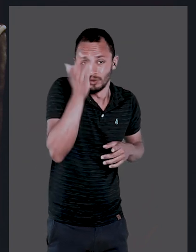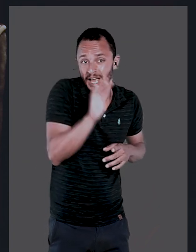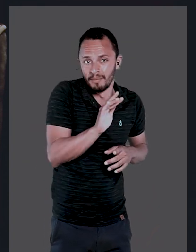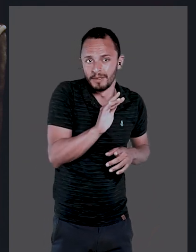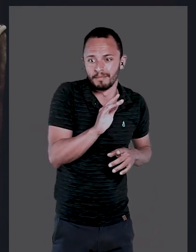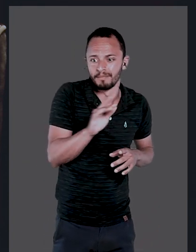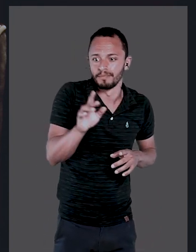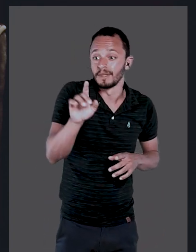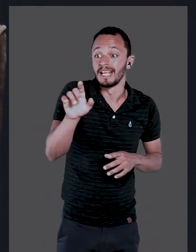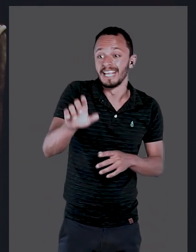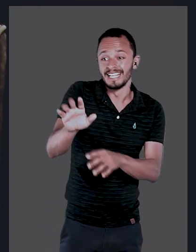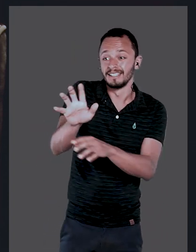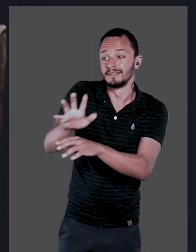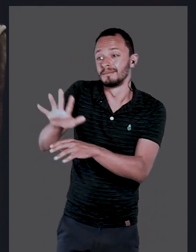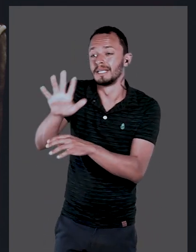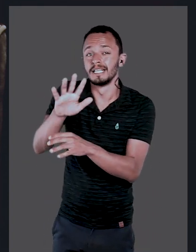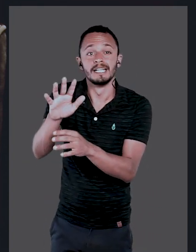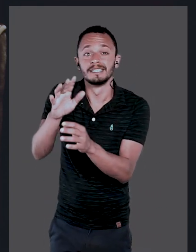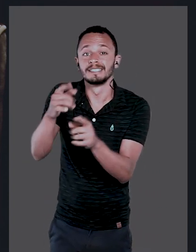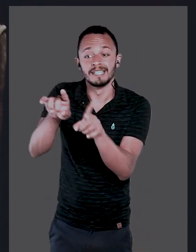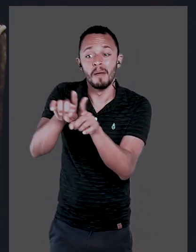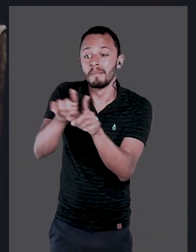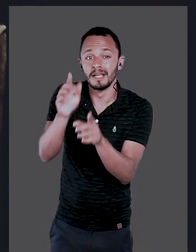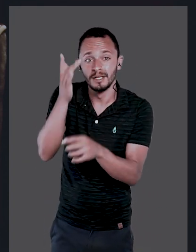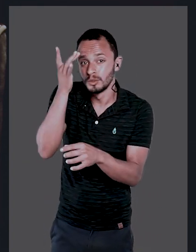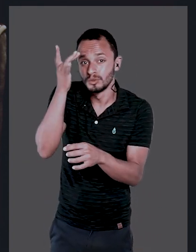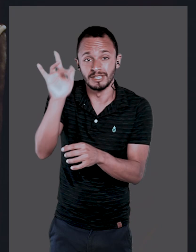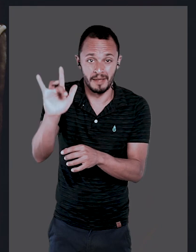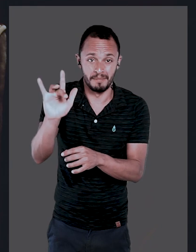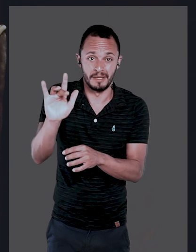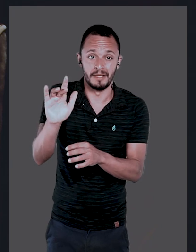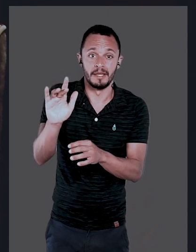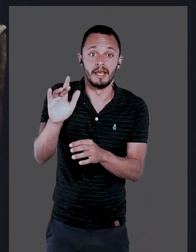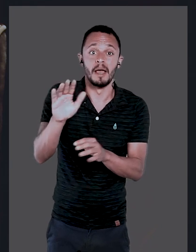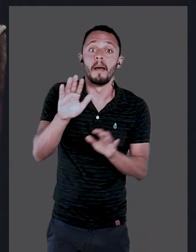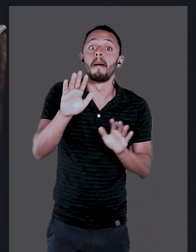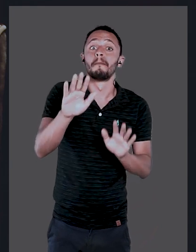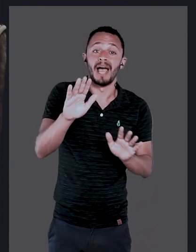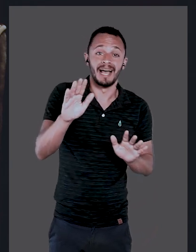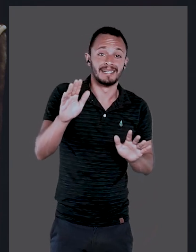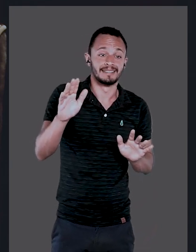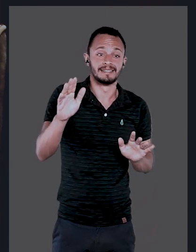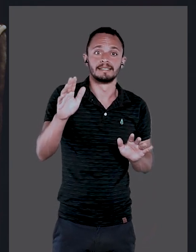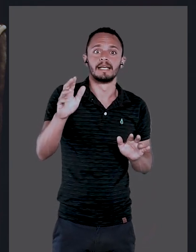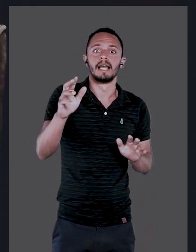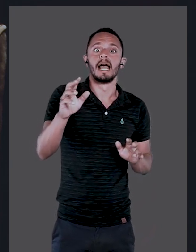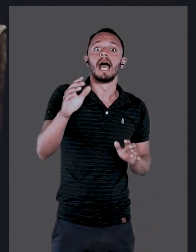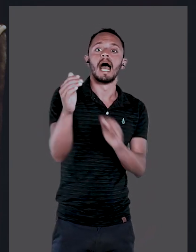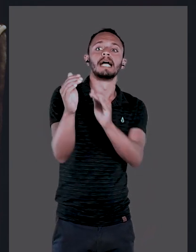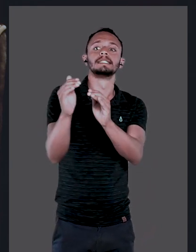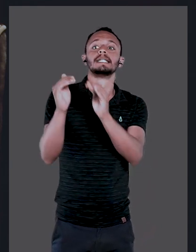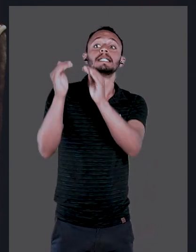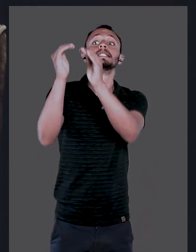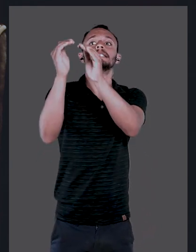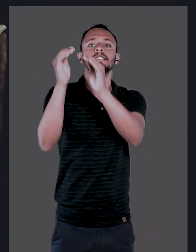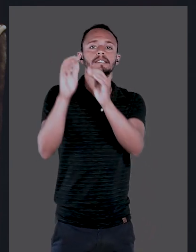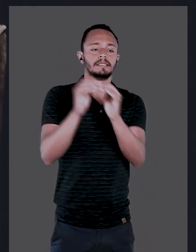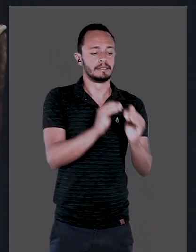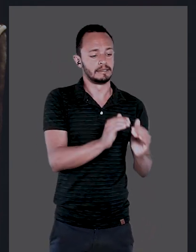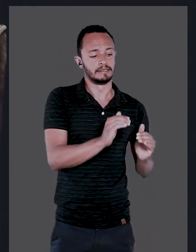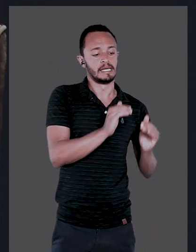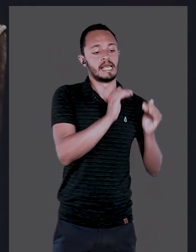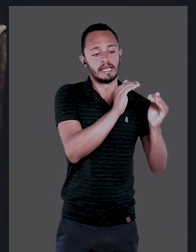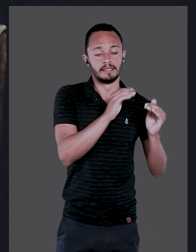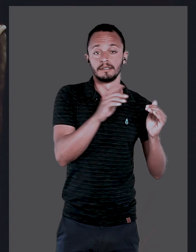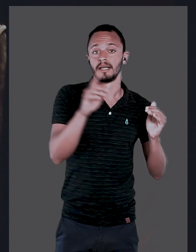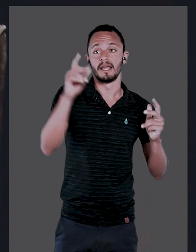português vivo não sente relação. E por vezes é preciso explicar que ainda existe relação,